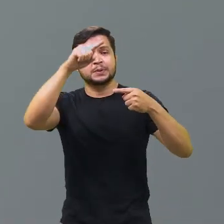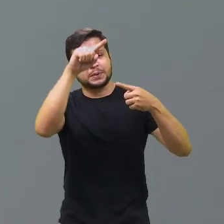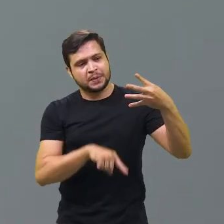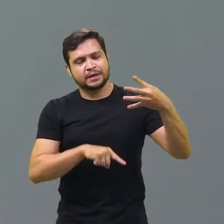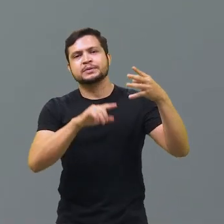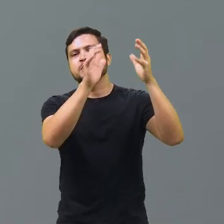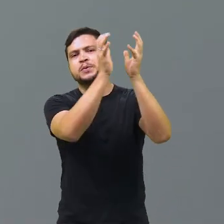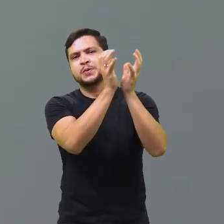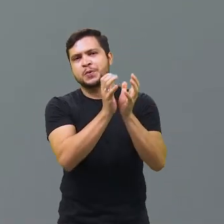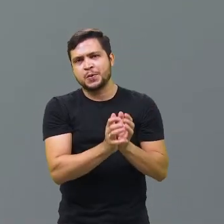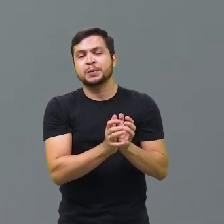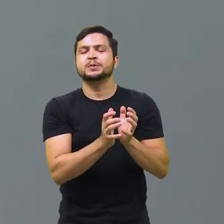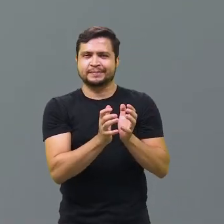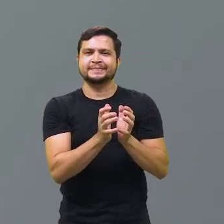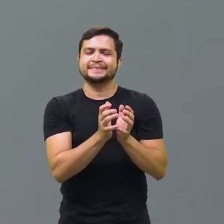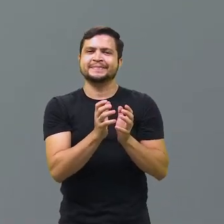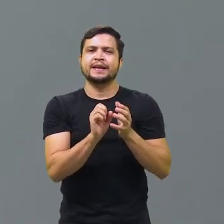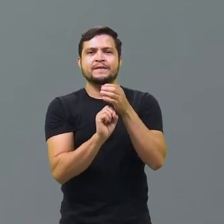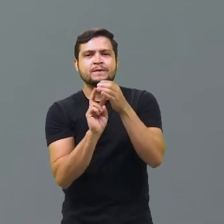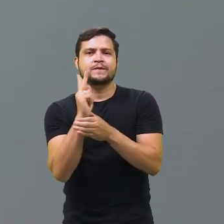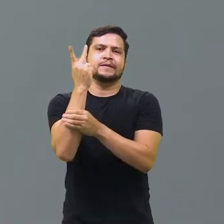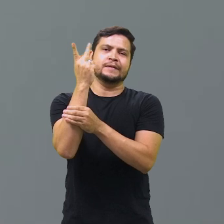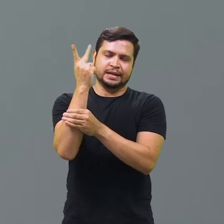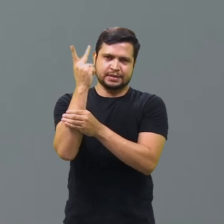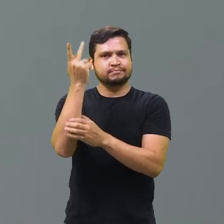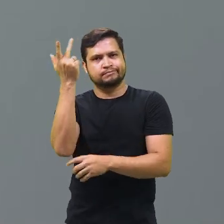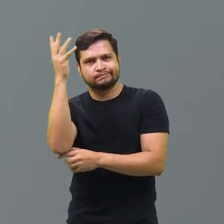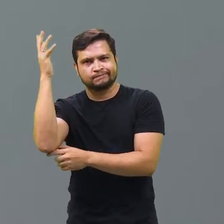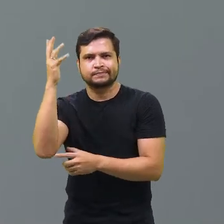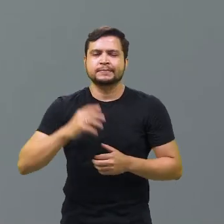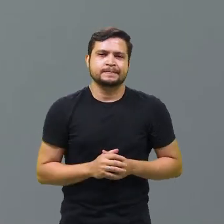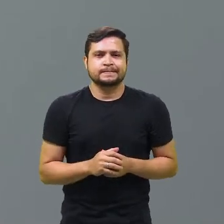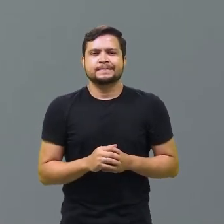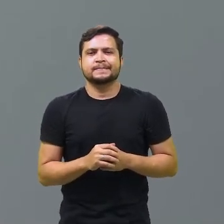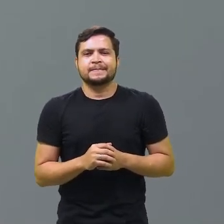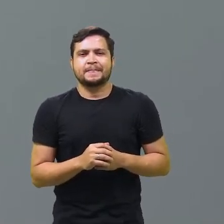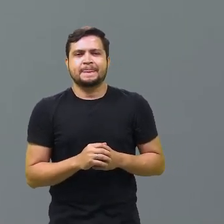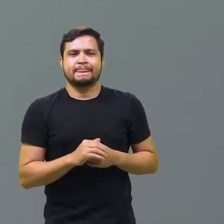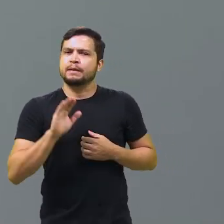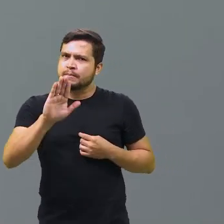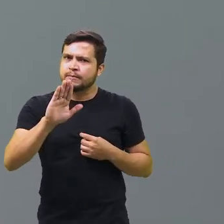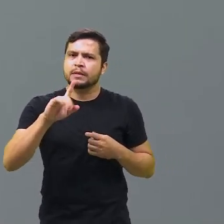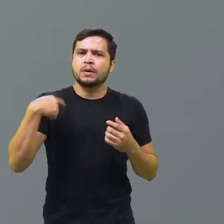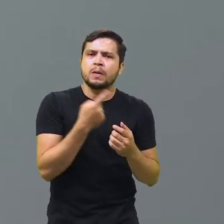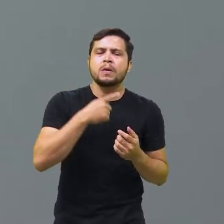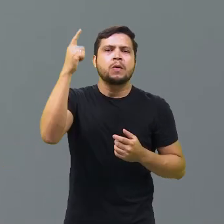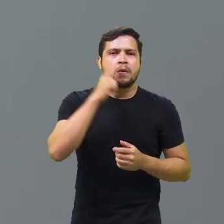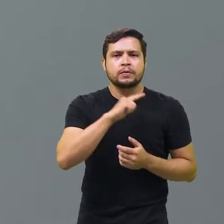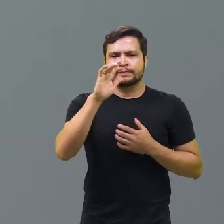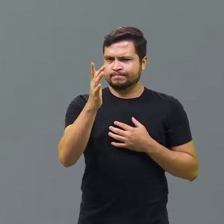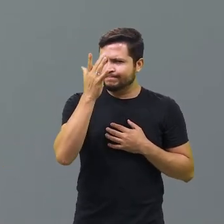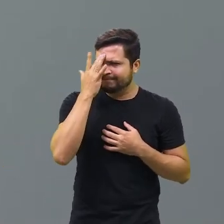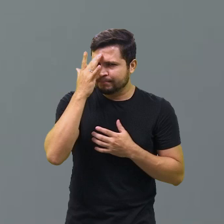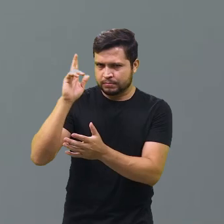grupos vegetais: briófitas, pteridófitas, gimnospermas e angiospermas. Para a gente conseguir